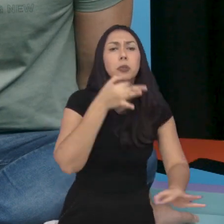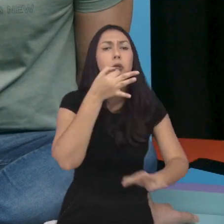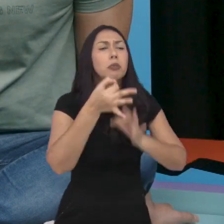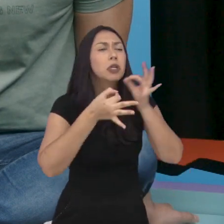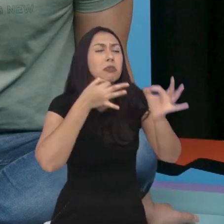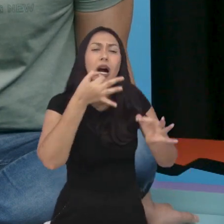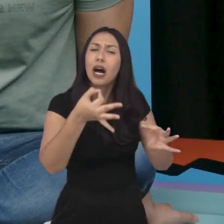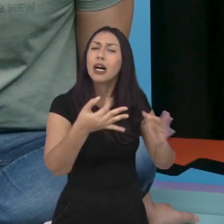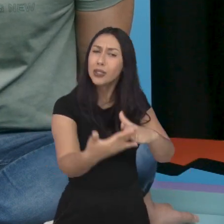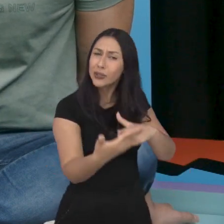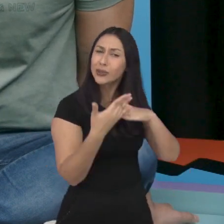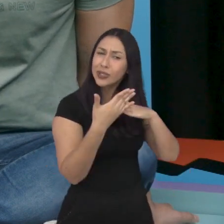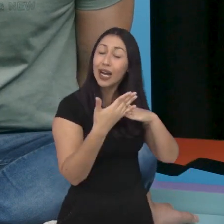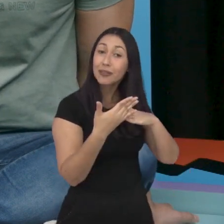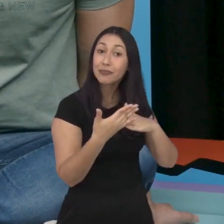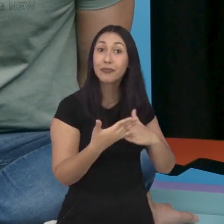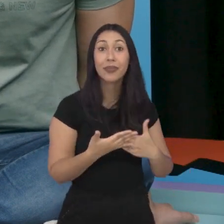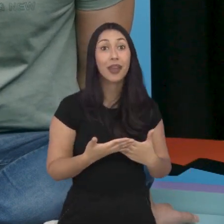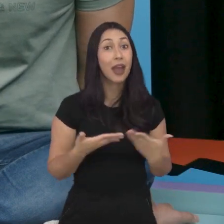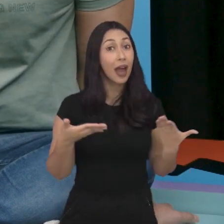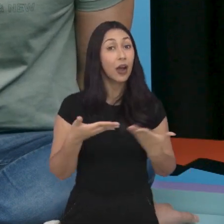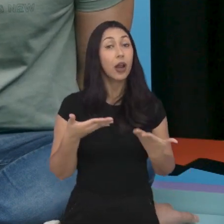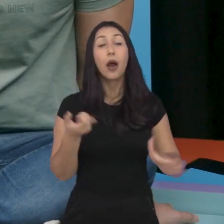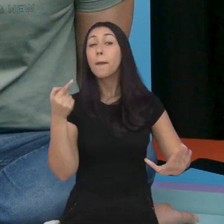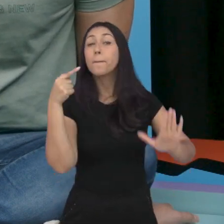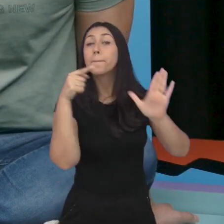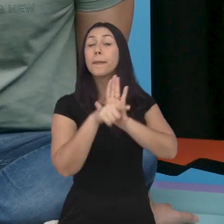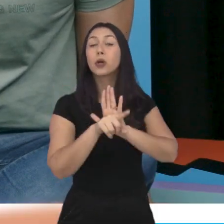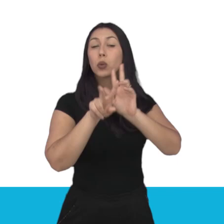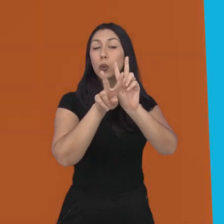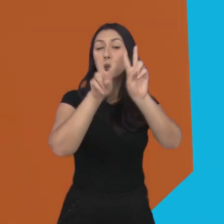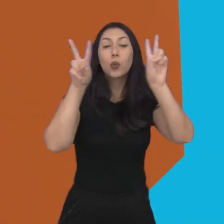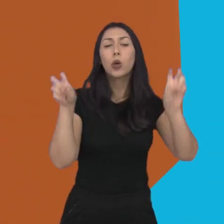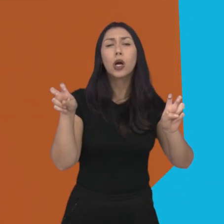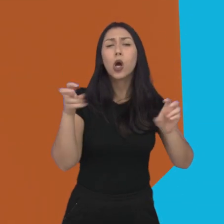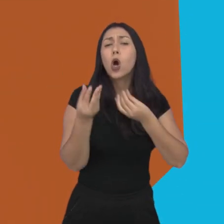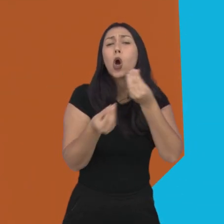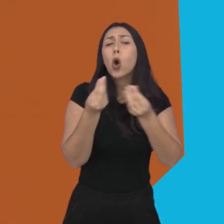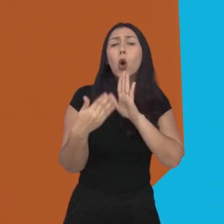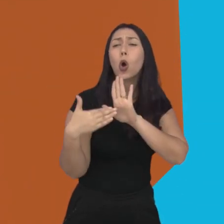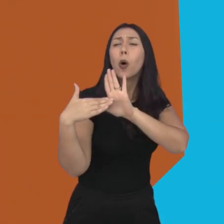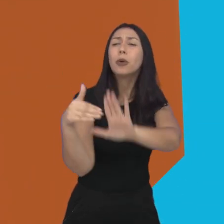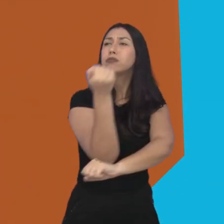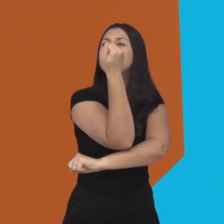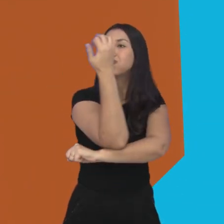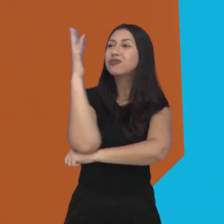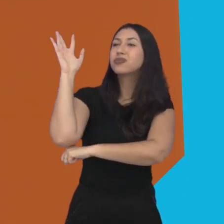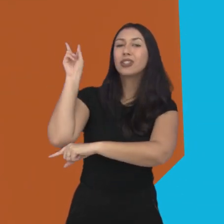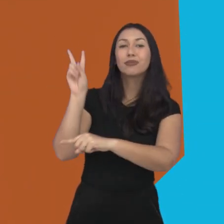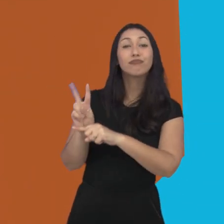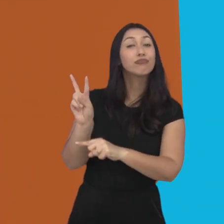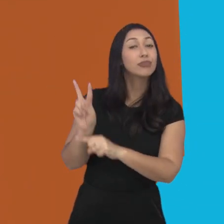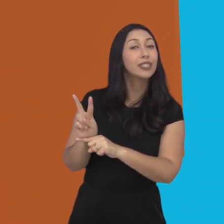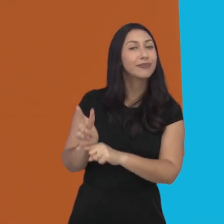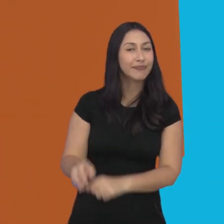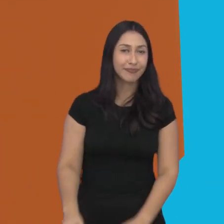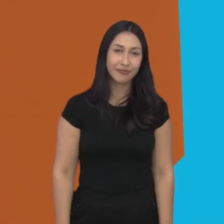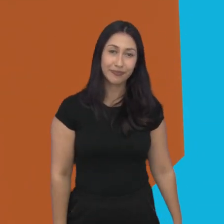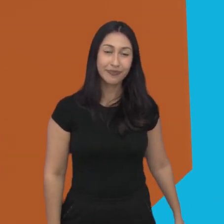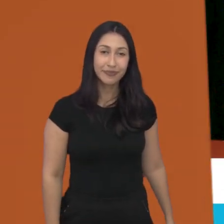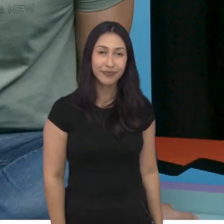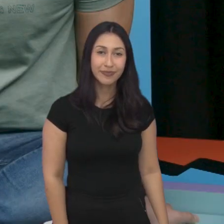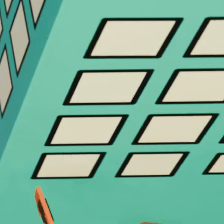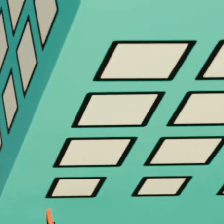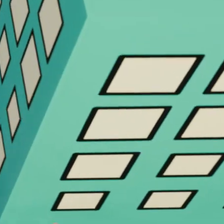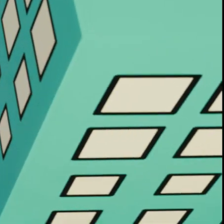nas ruas contribuírem com o nosso debate. Dessa vez, a gente perguntou o que você faz para preservar o nosso planeta.